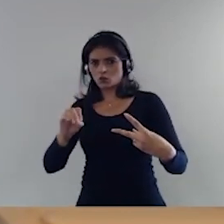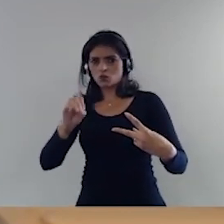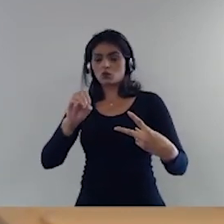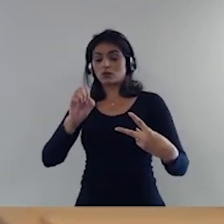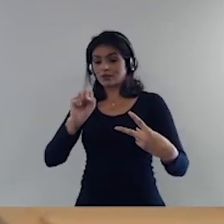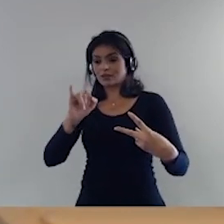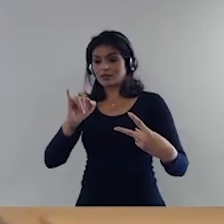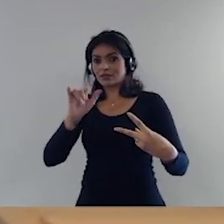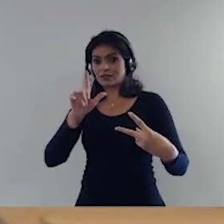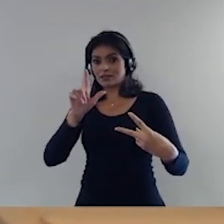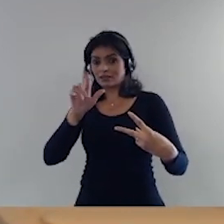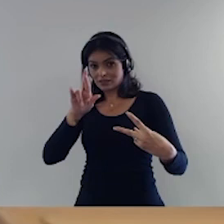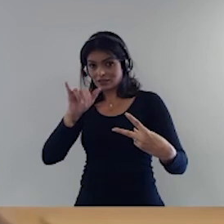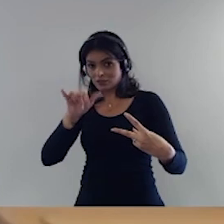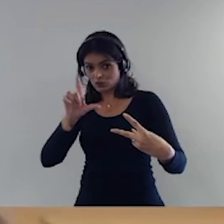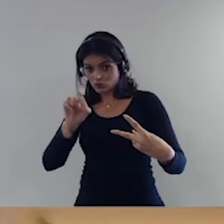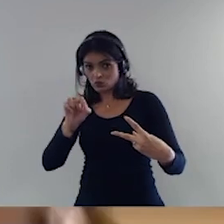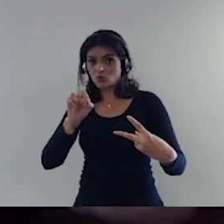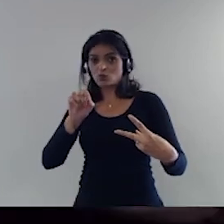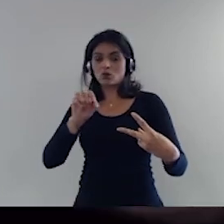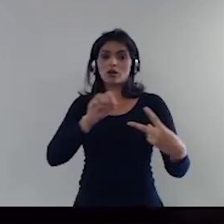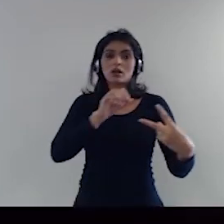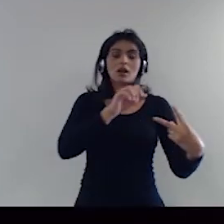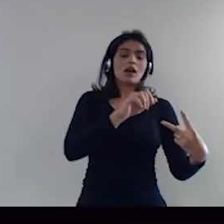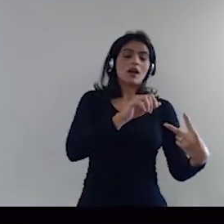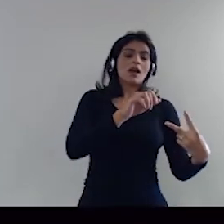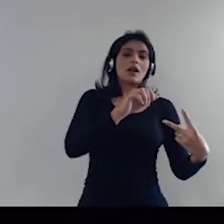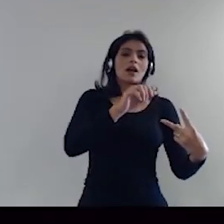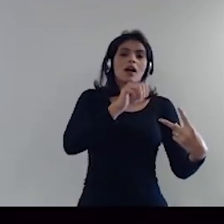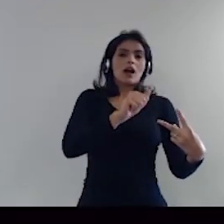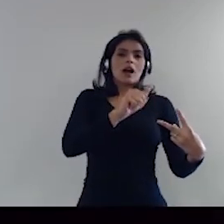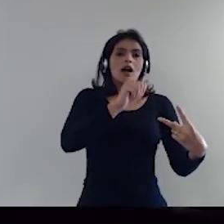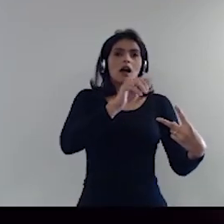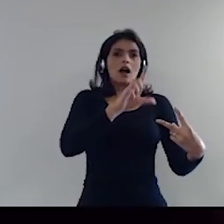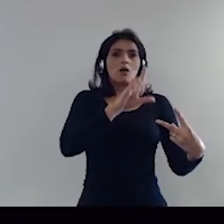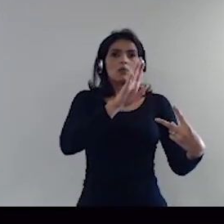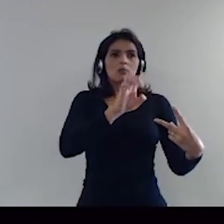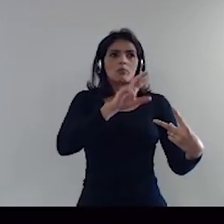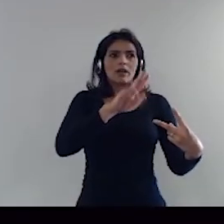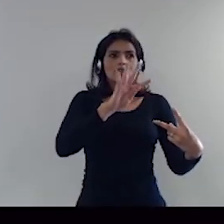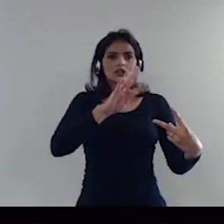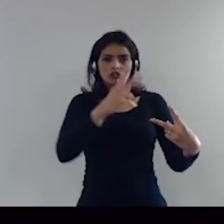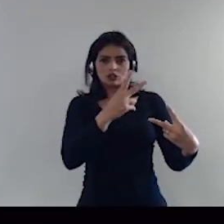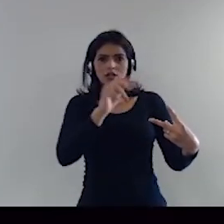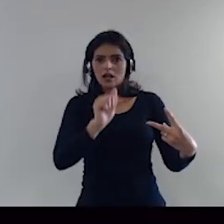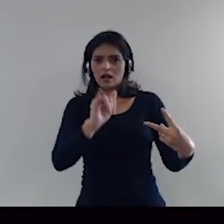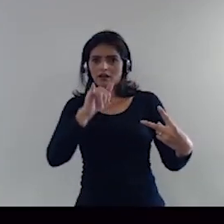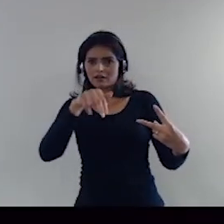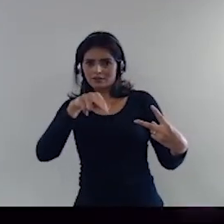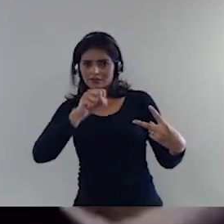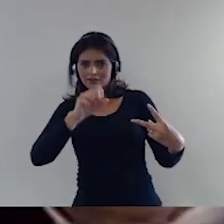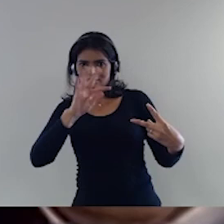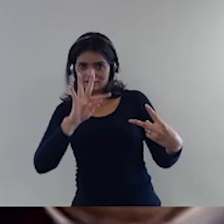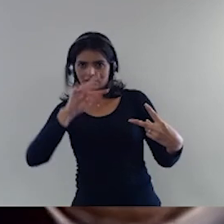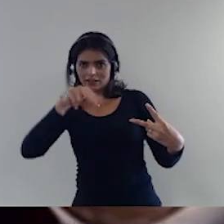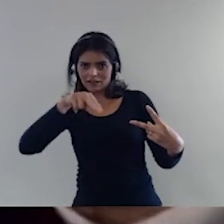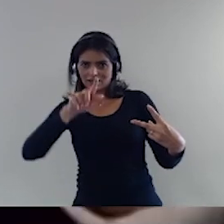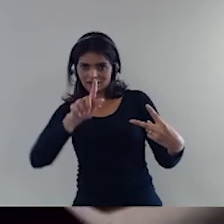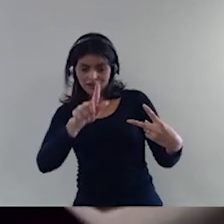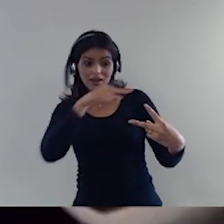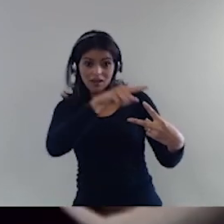Hospital Israelita Albert Einstein, e eles estão fazendo um passo a passo, um protocolo com item a